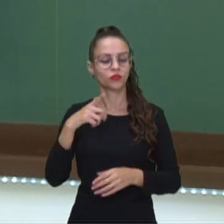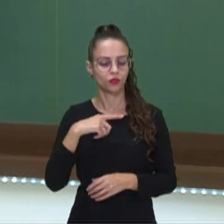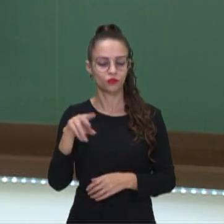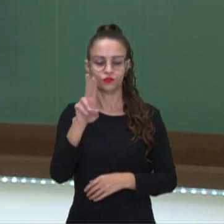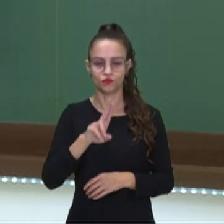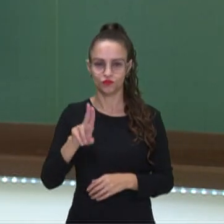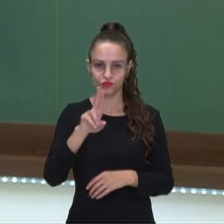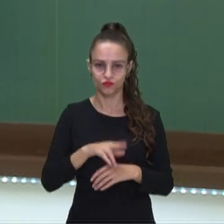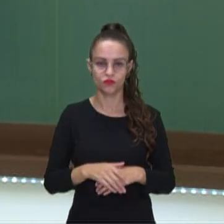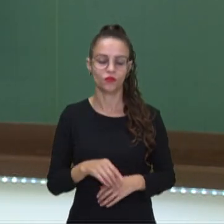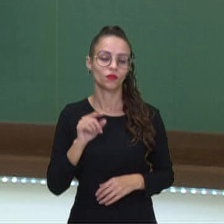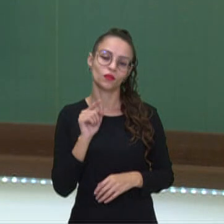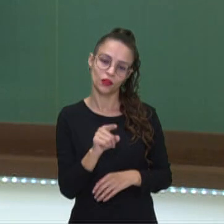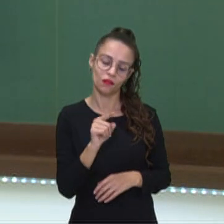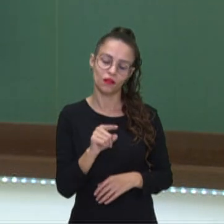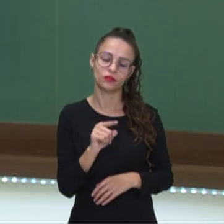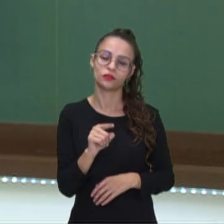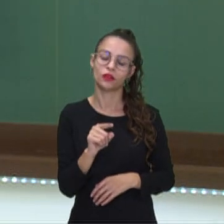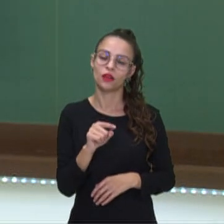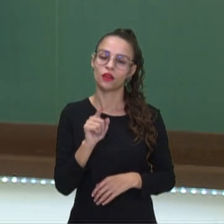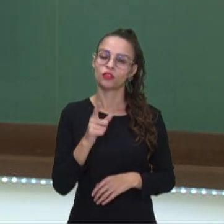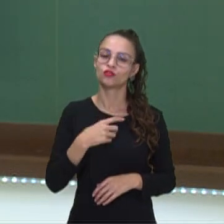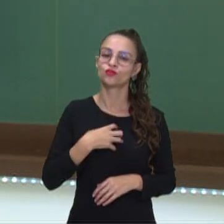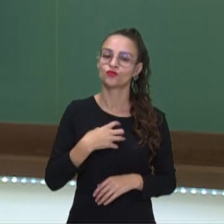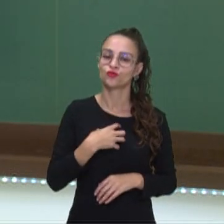usado, né? Então é uma forma de